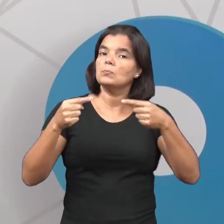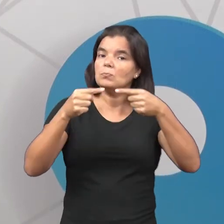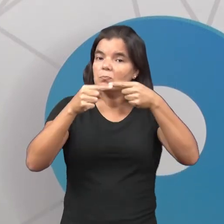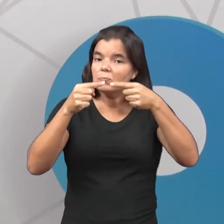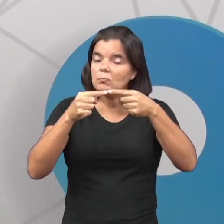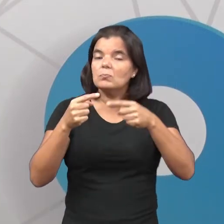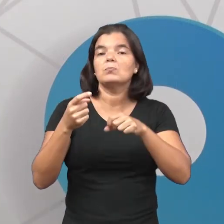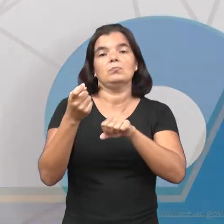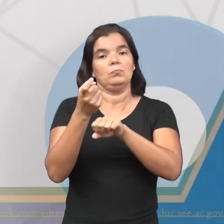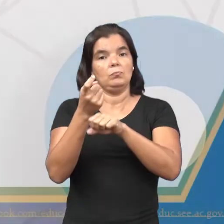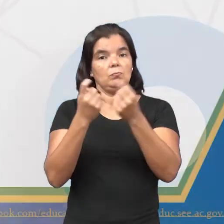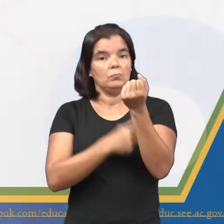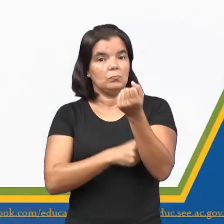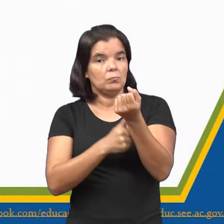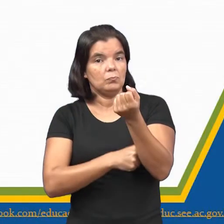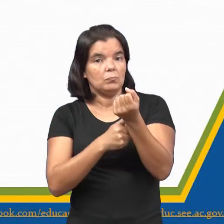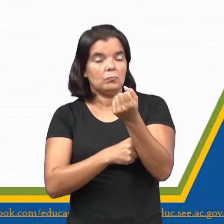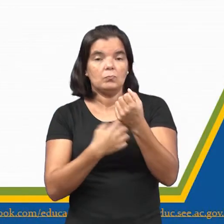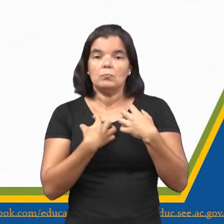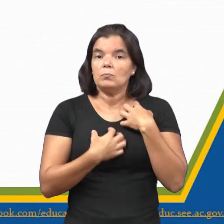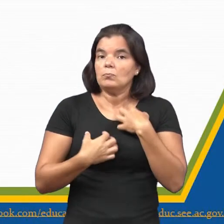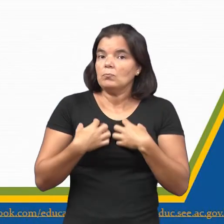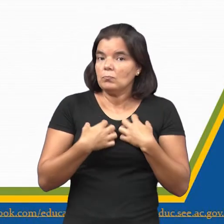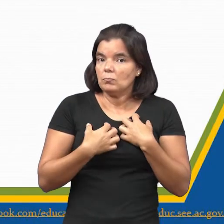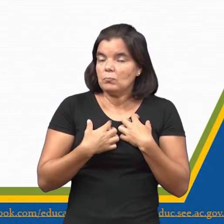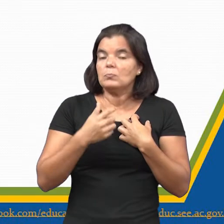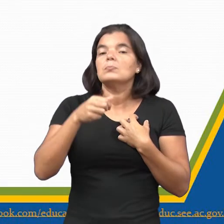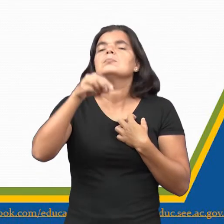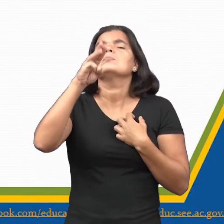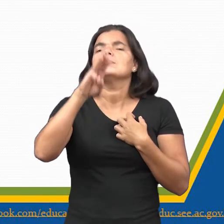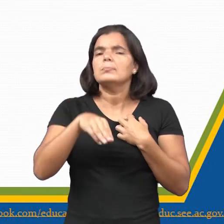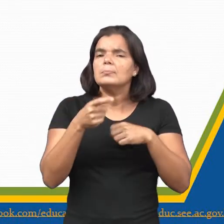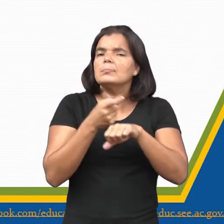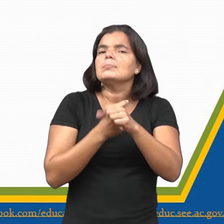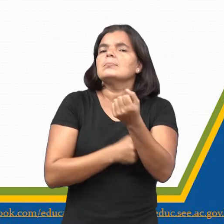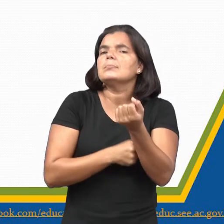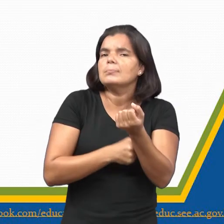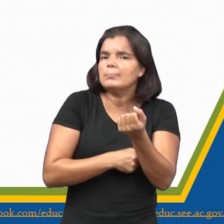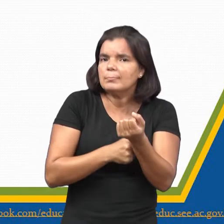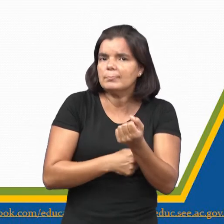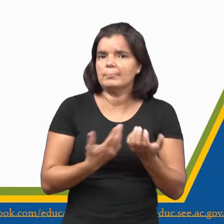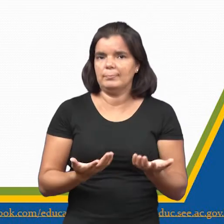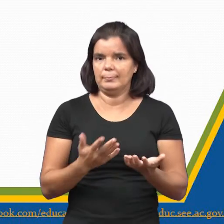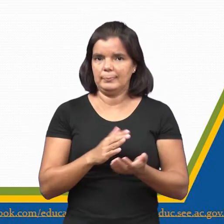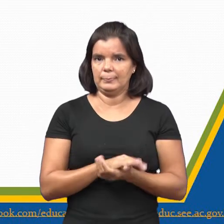a nervosa e aflita? Quem estava nervosa e aflita?